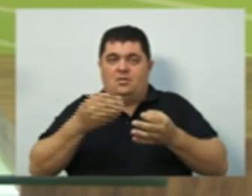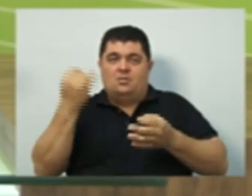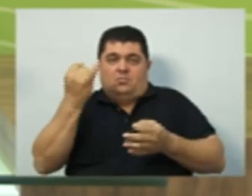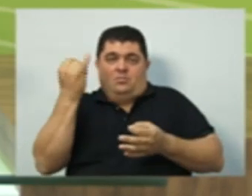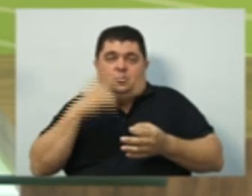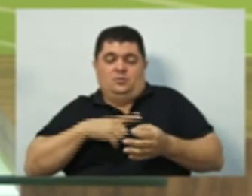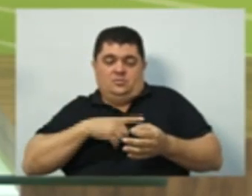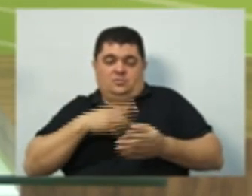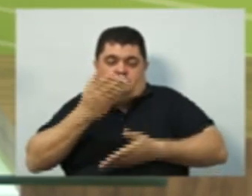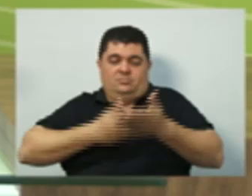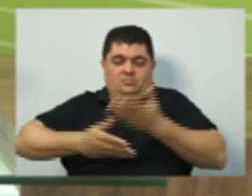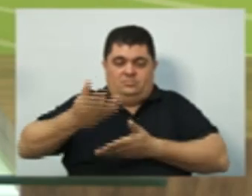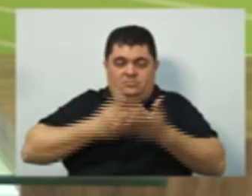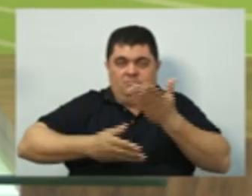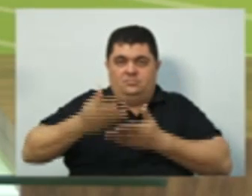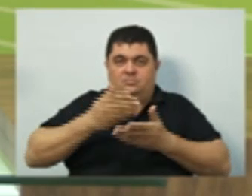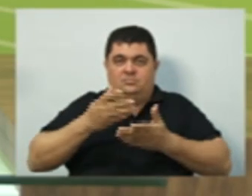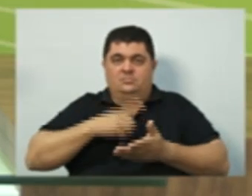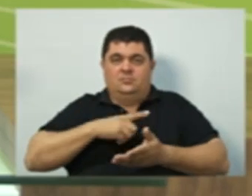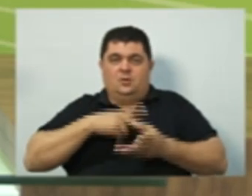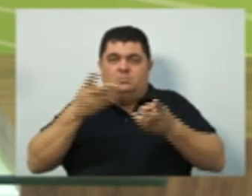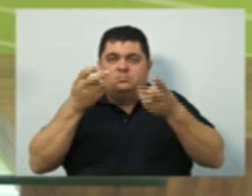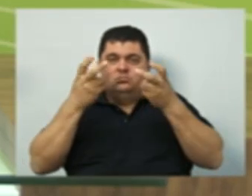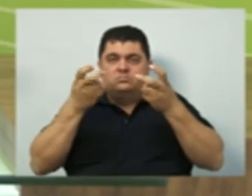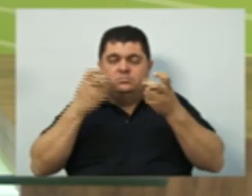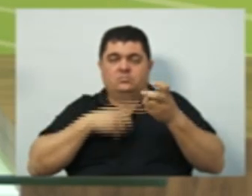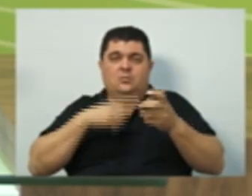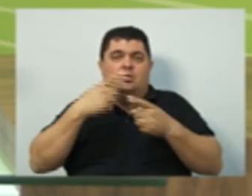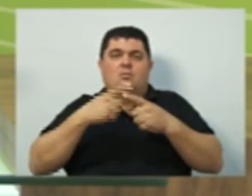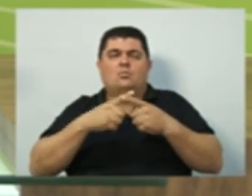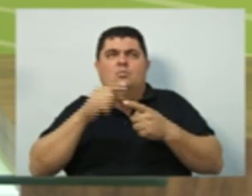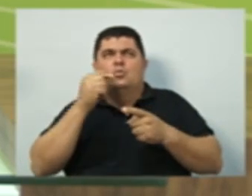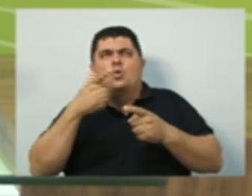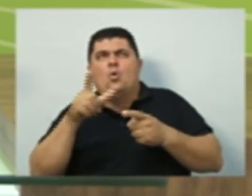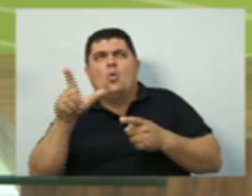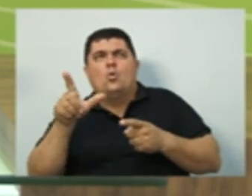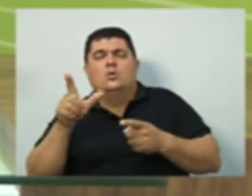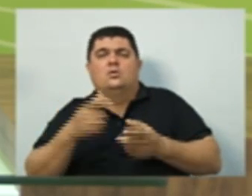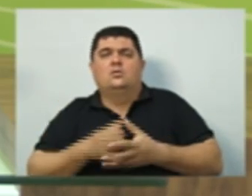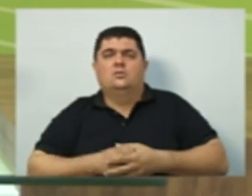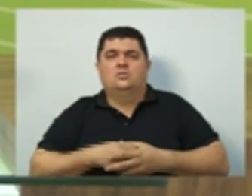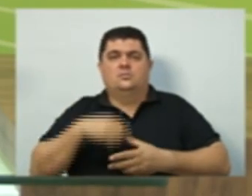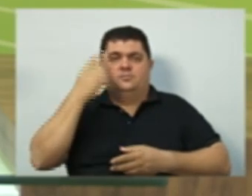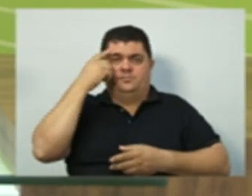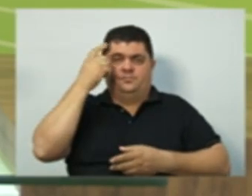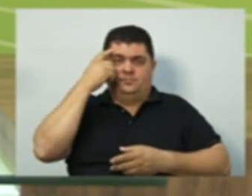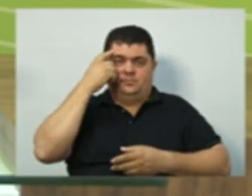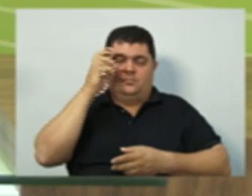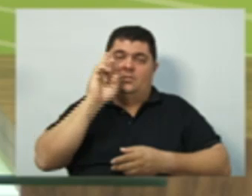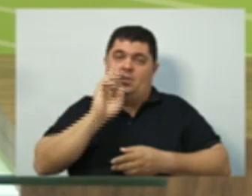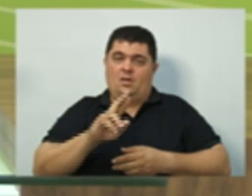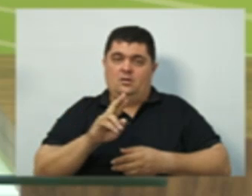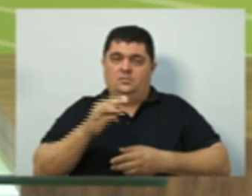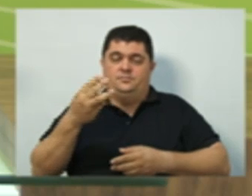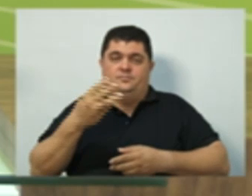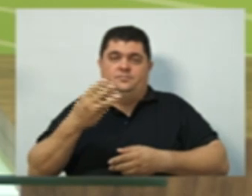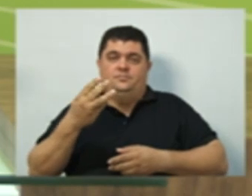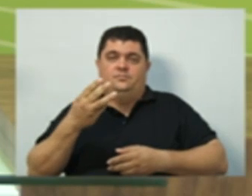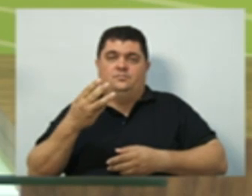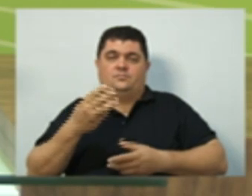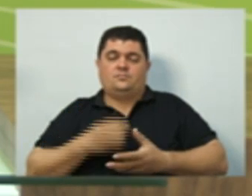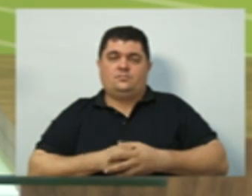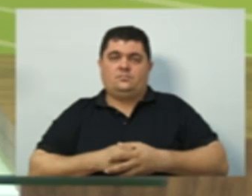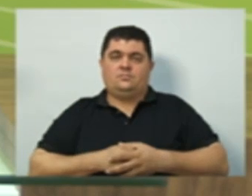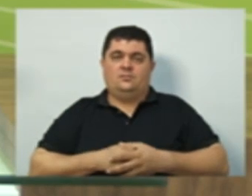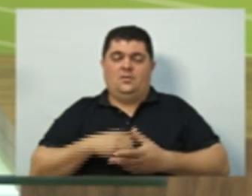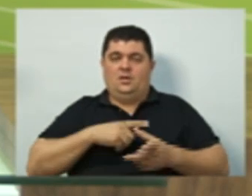vocês estão interagindo conosco e tá percebendo depois, de repente, por que era aquela alternativa ou não. Pensando então agora na resposta número 3,